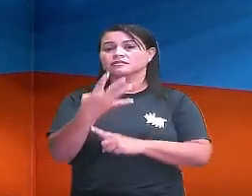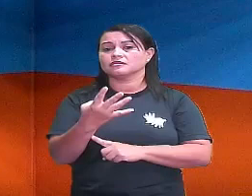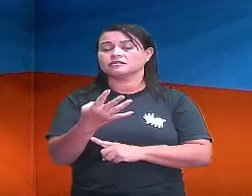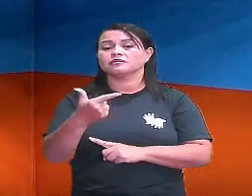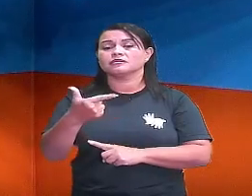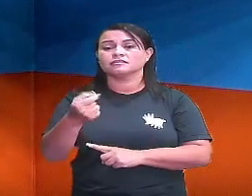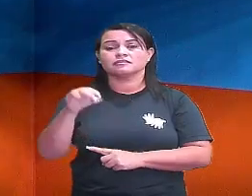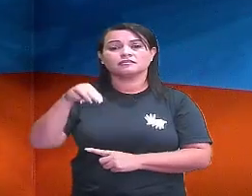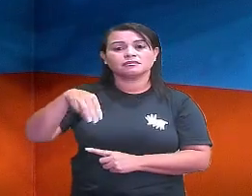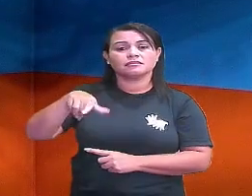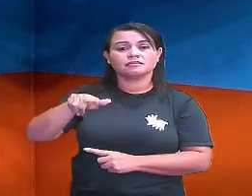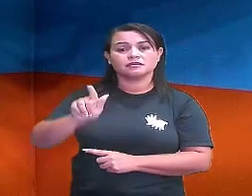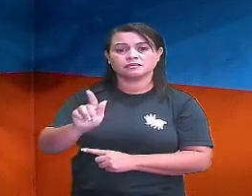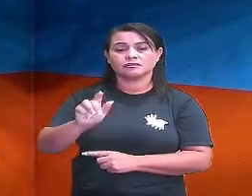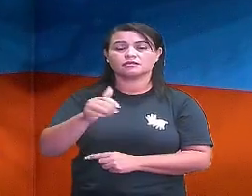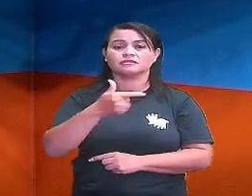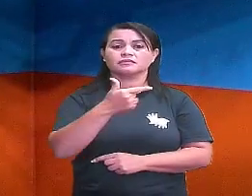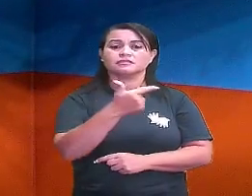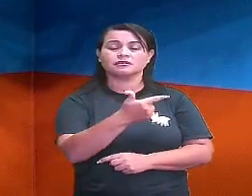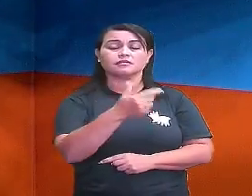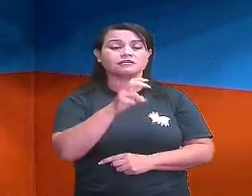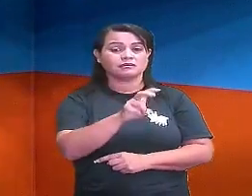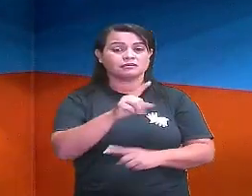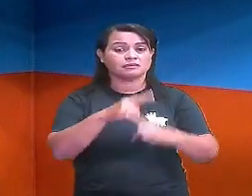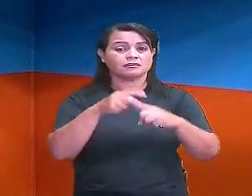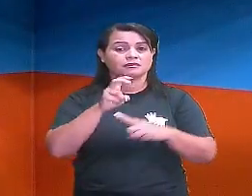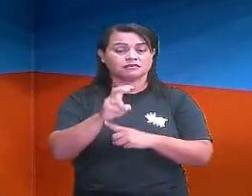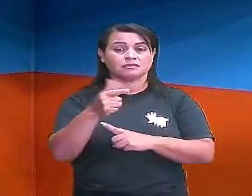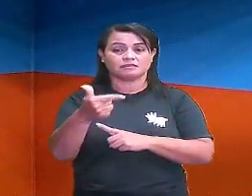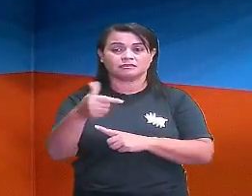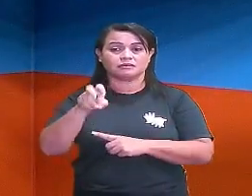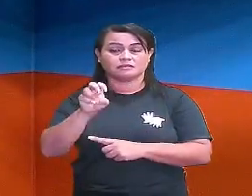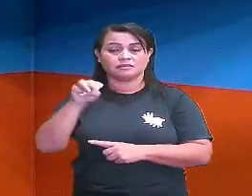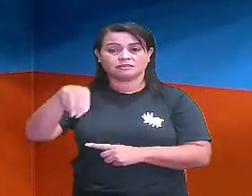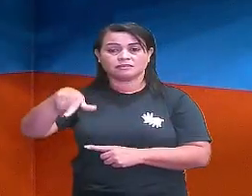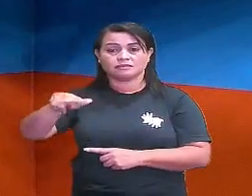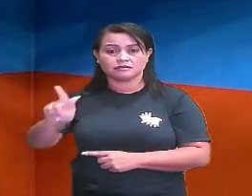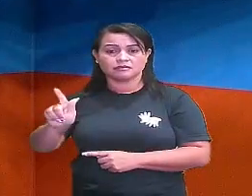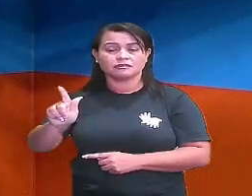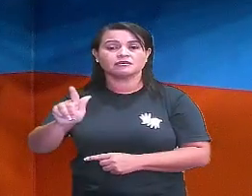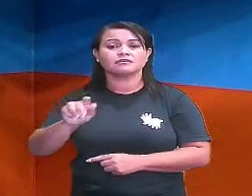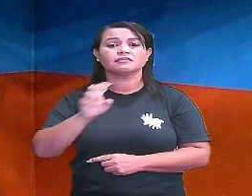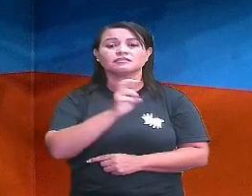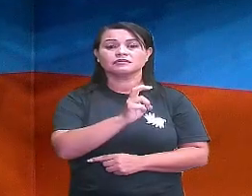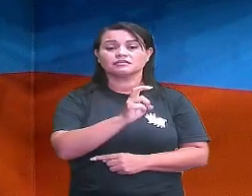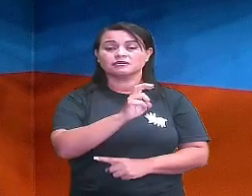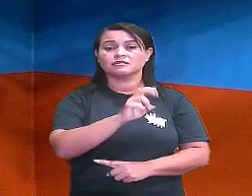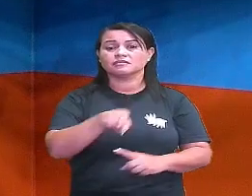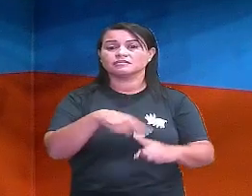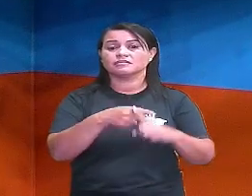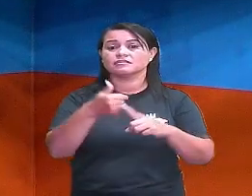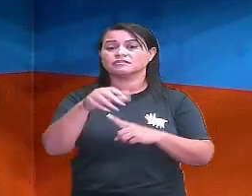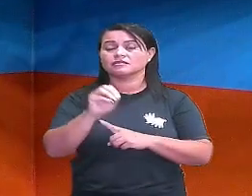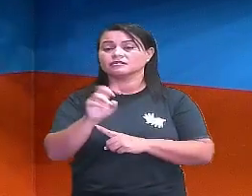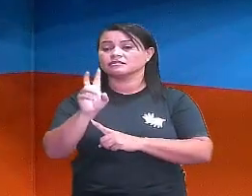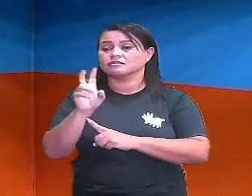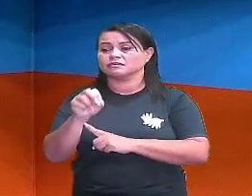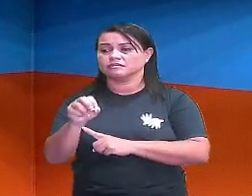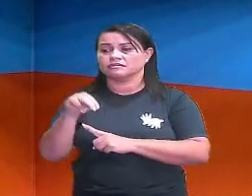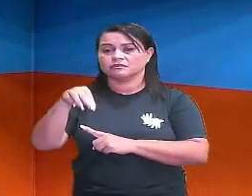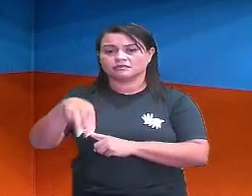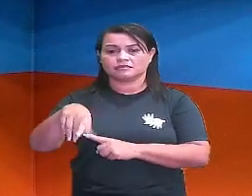5 vezes 5, 25 miligramas. 5 vezes 10, 50